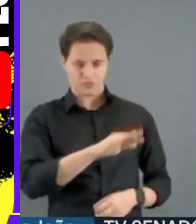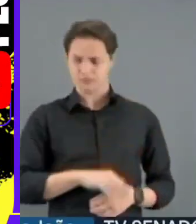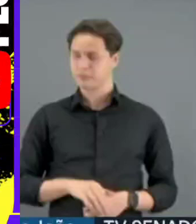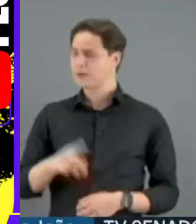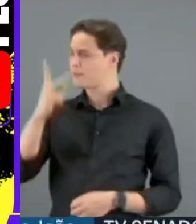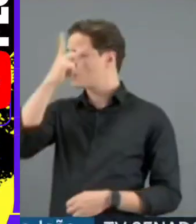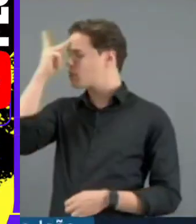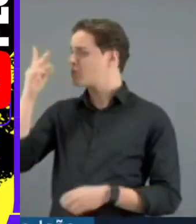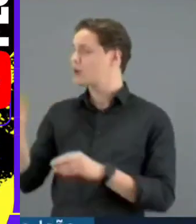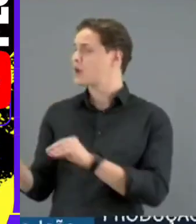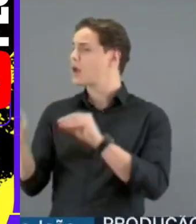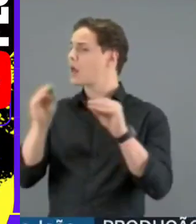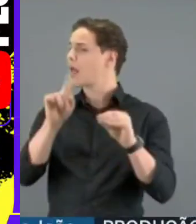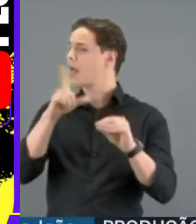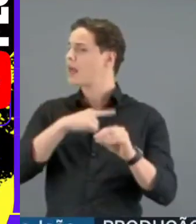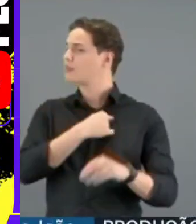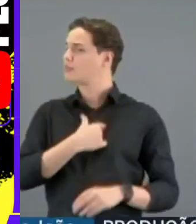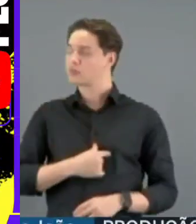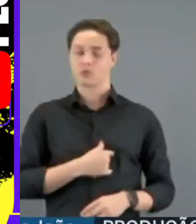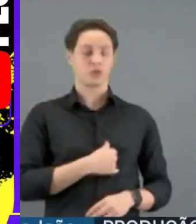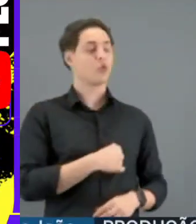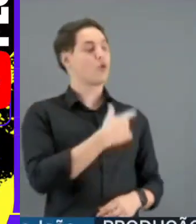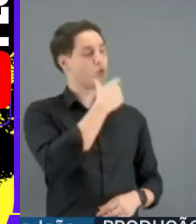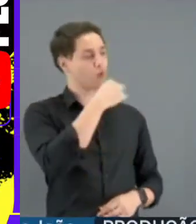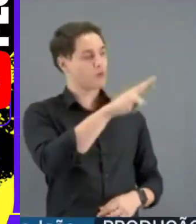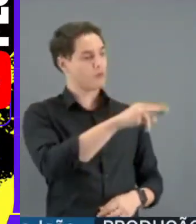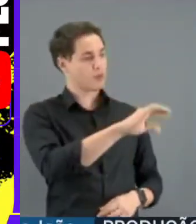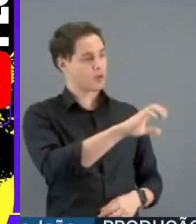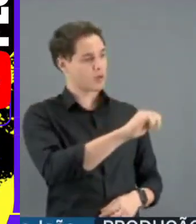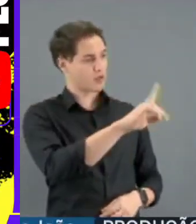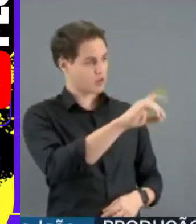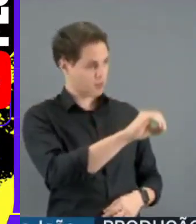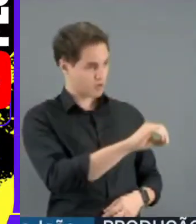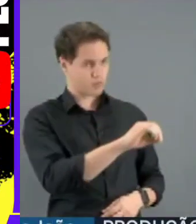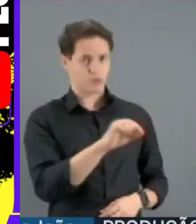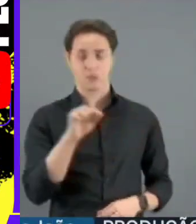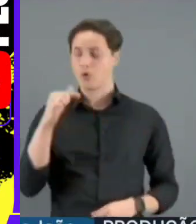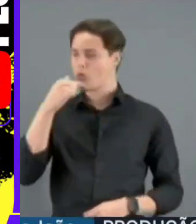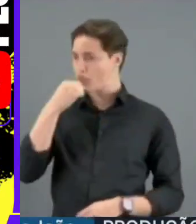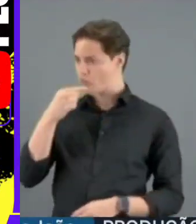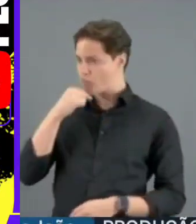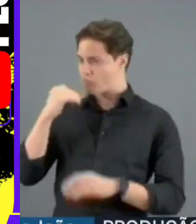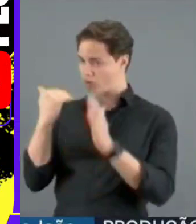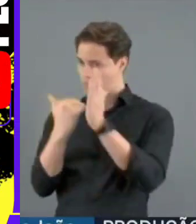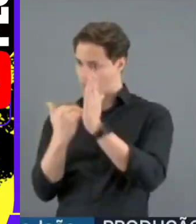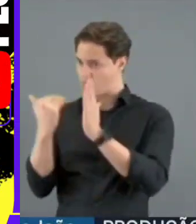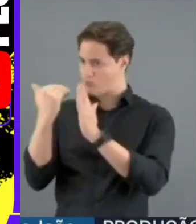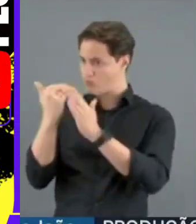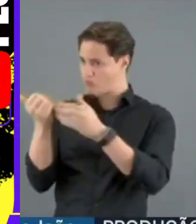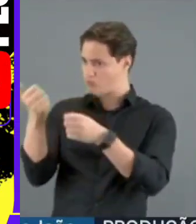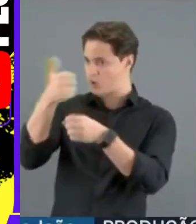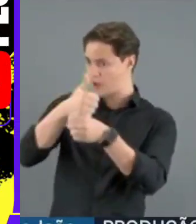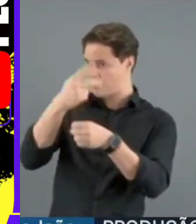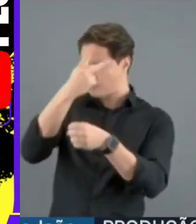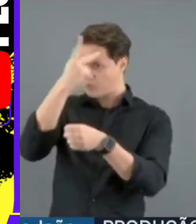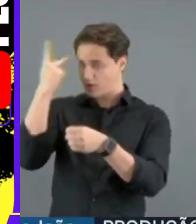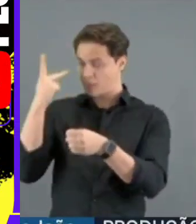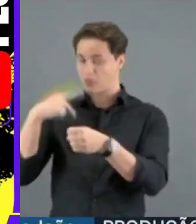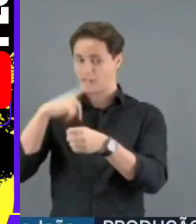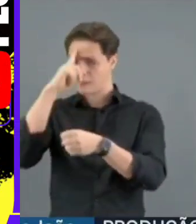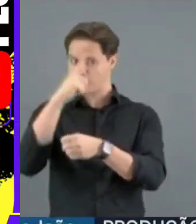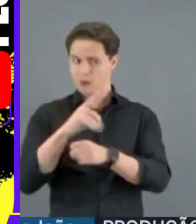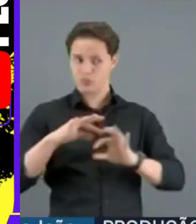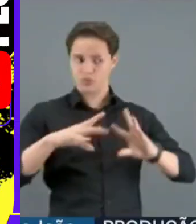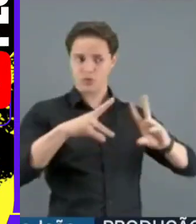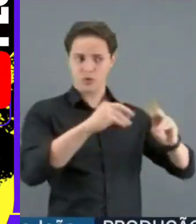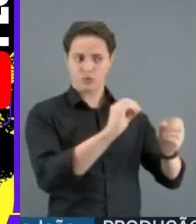comandante-geral? Doutor Ricardo Capelli. Ricardo Capelli, o interventor, o promoveu, a pessoa que colocou as tropas todas de sobreaviso e não